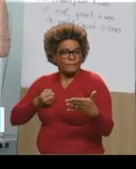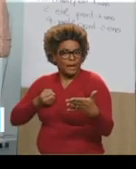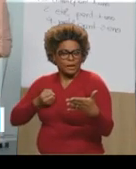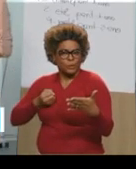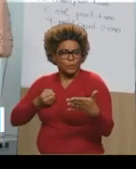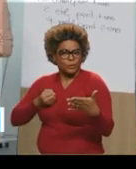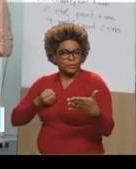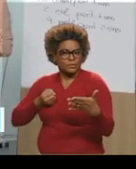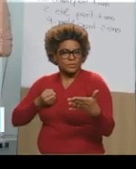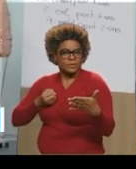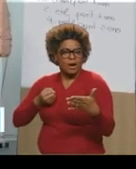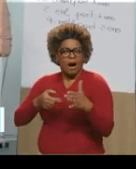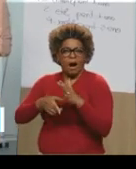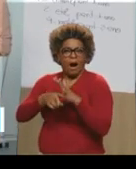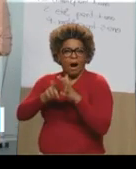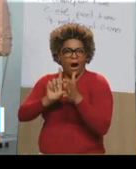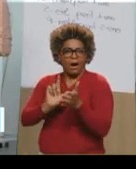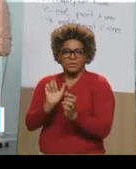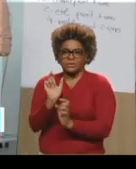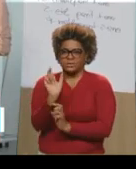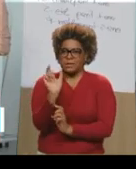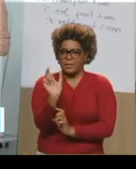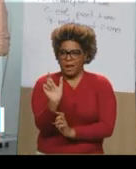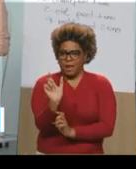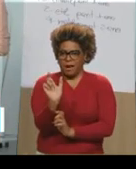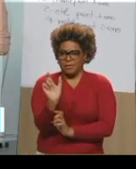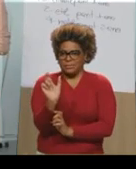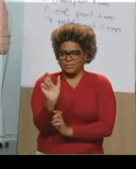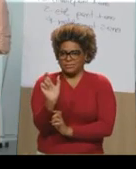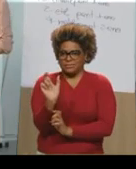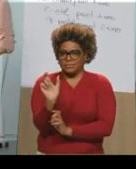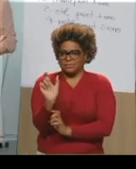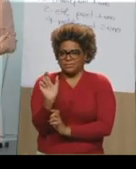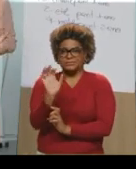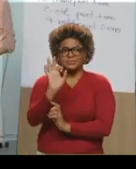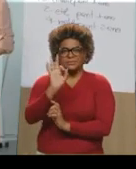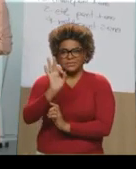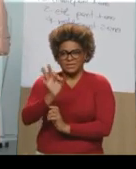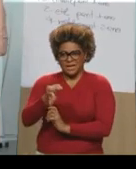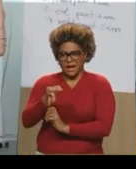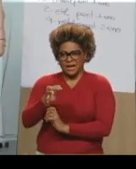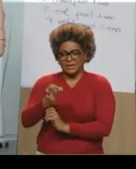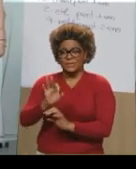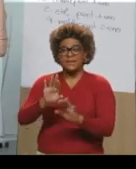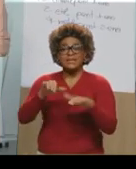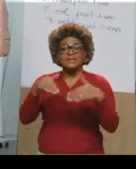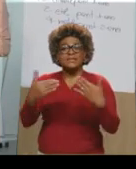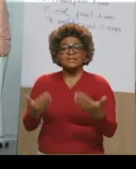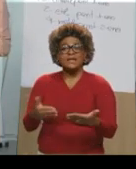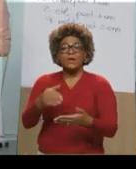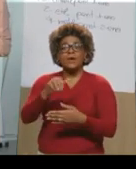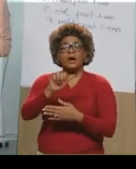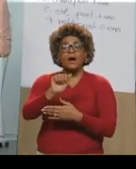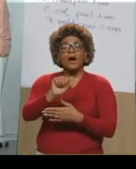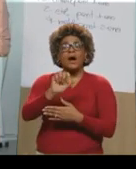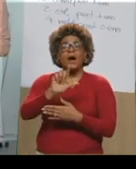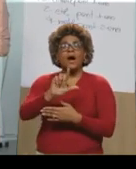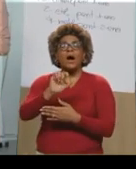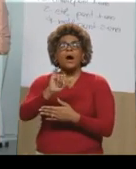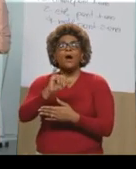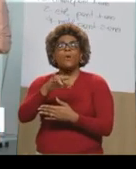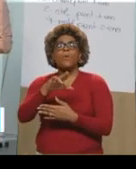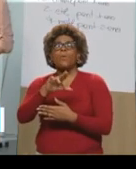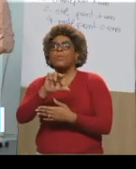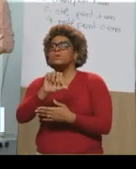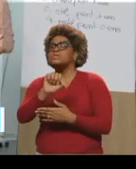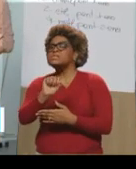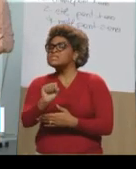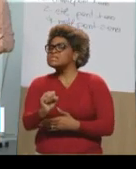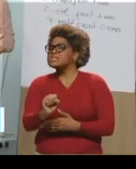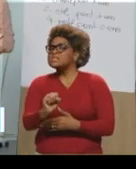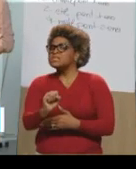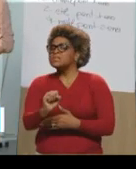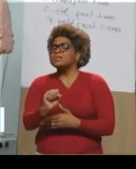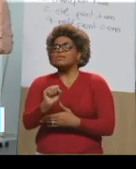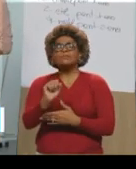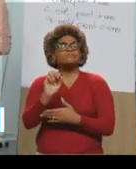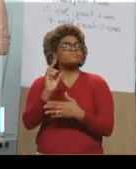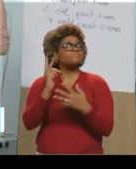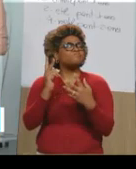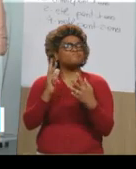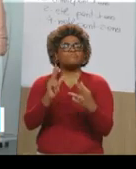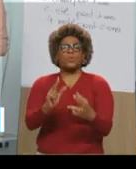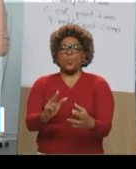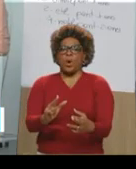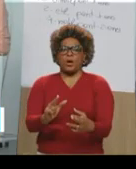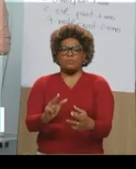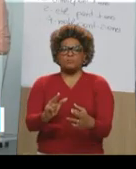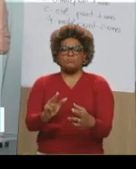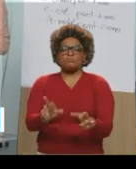palavra. Bom, os alcinos nós vamos trabalhar do mesmo jeito. A diferença é que onde tiver a tripla ligação, a gente vai colocar